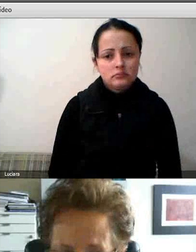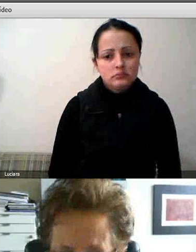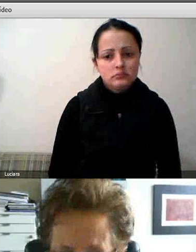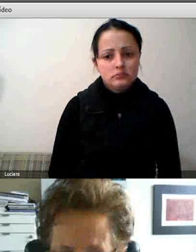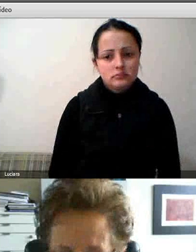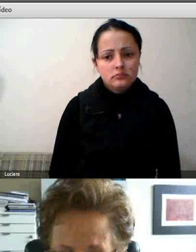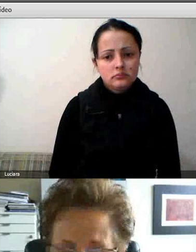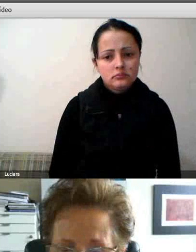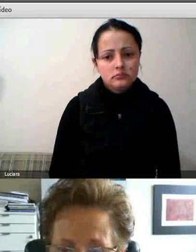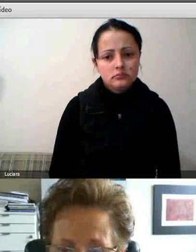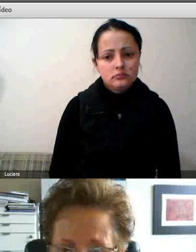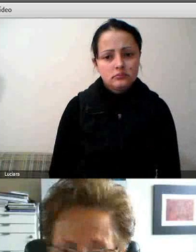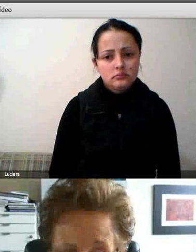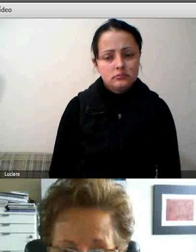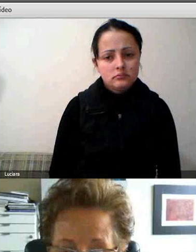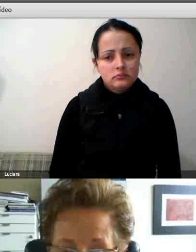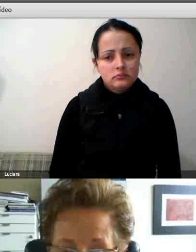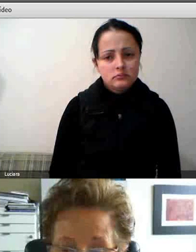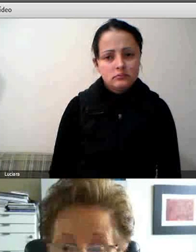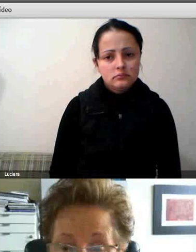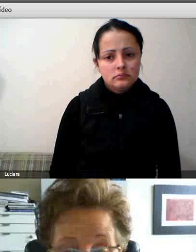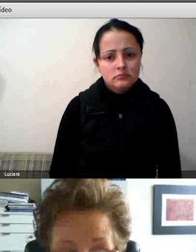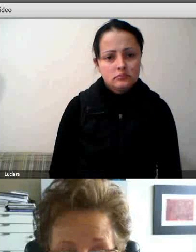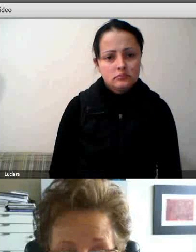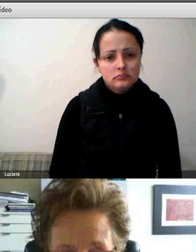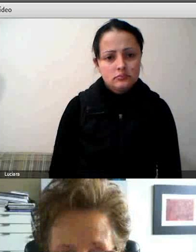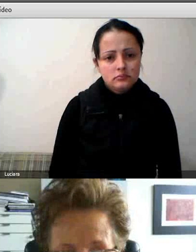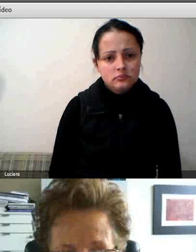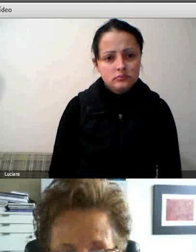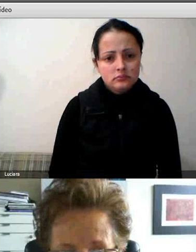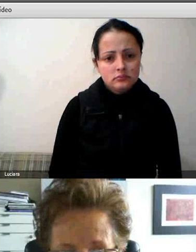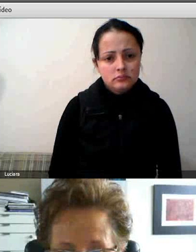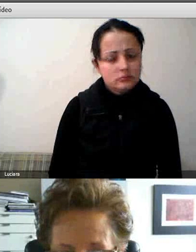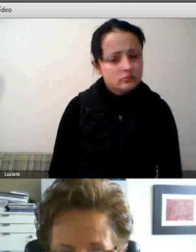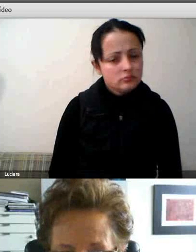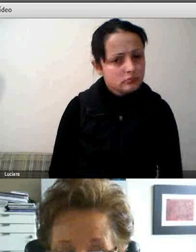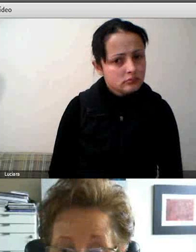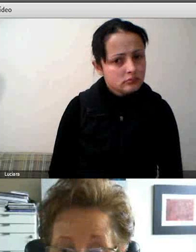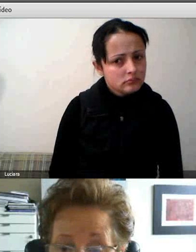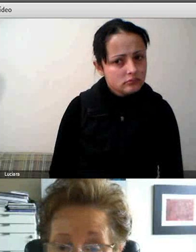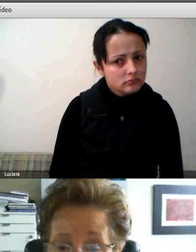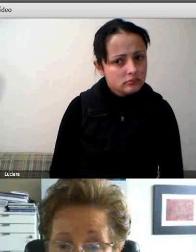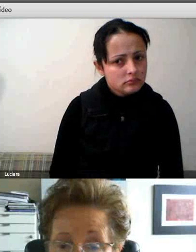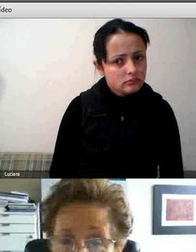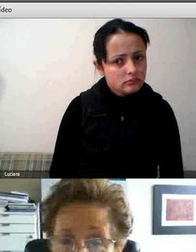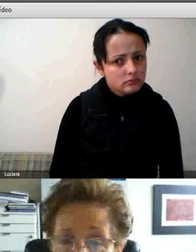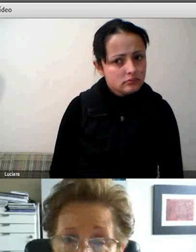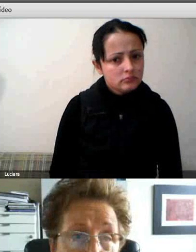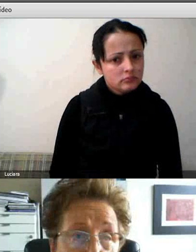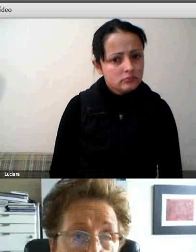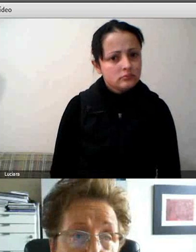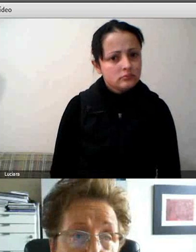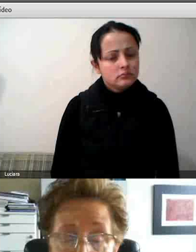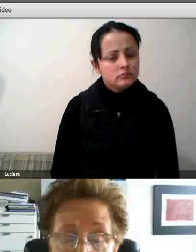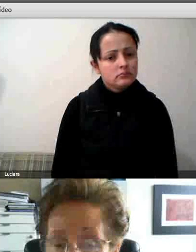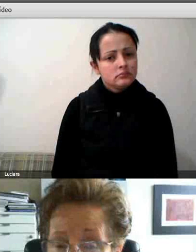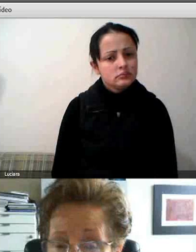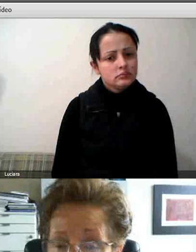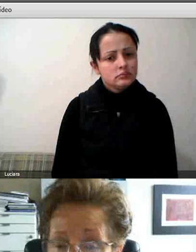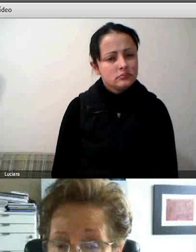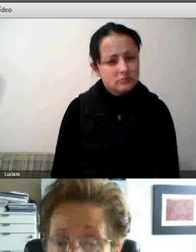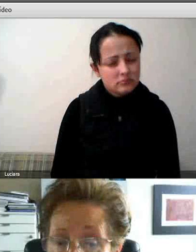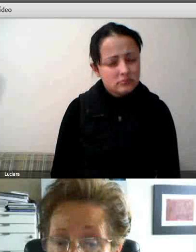alguma coisa, toma iniciativa, ele é responsável por sua opção. Mas não pode ser responsável, porque o professor é que mandou,